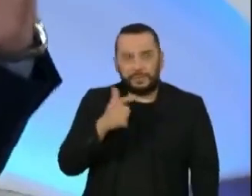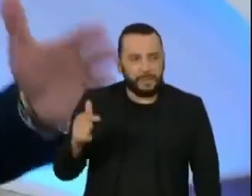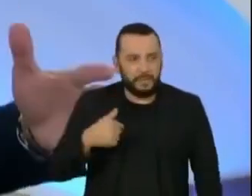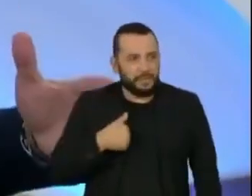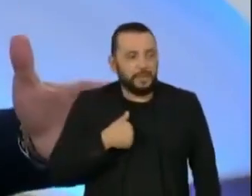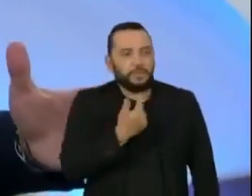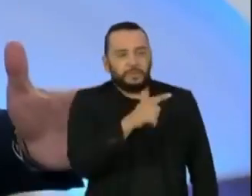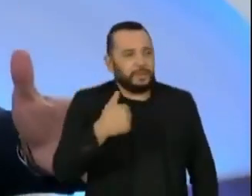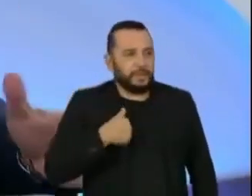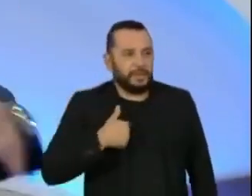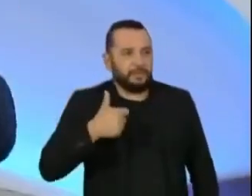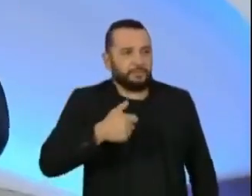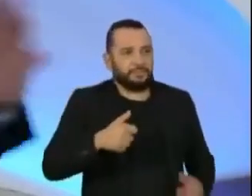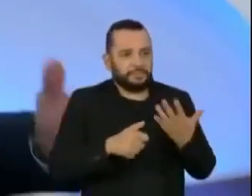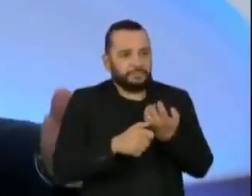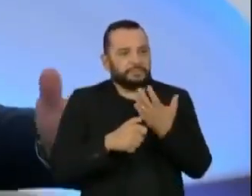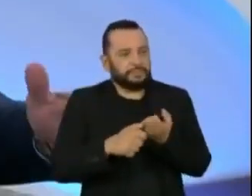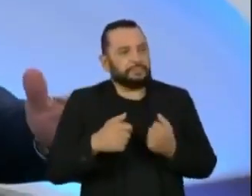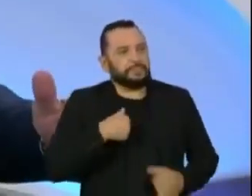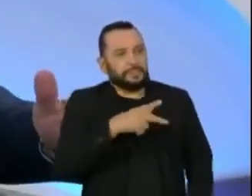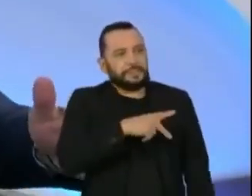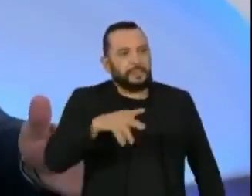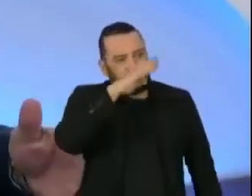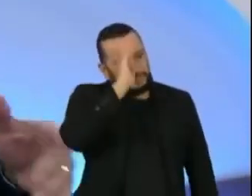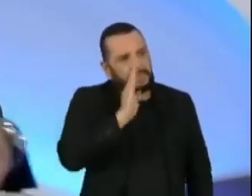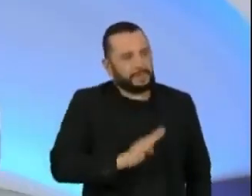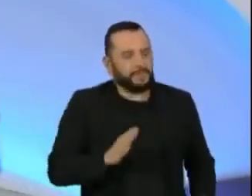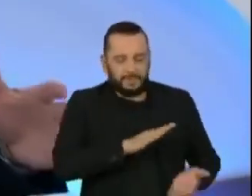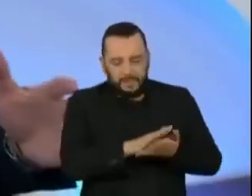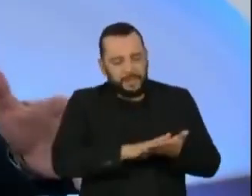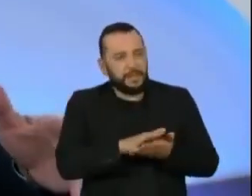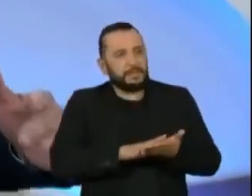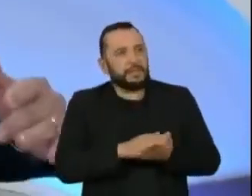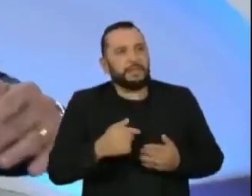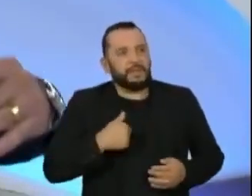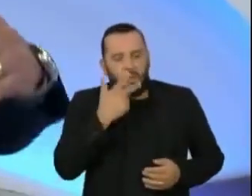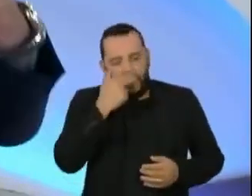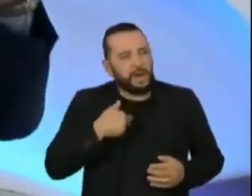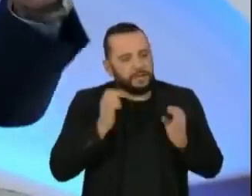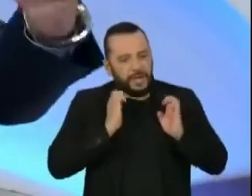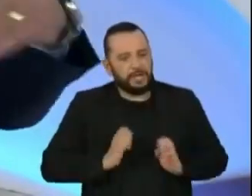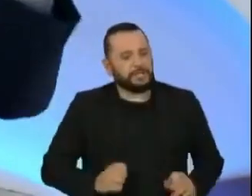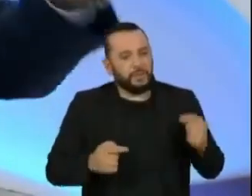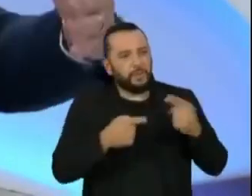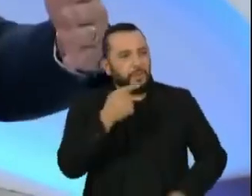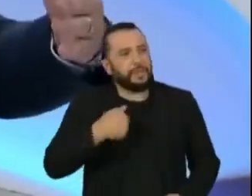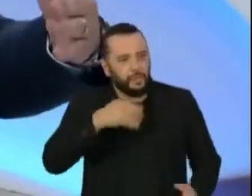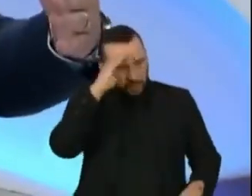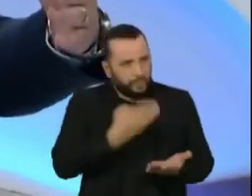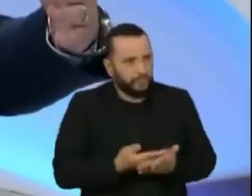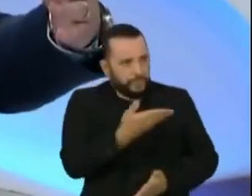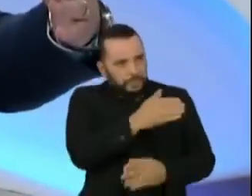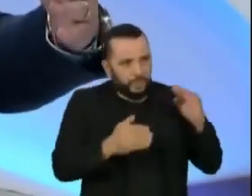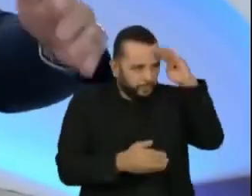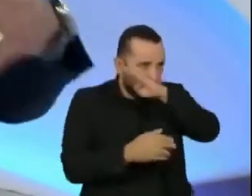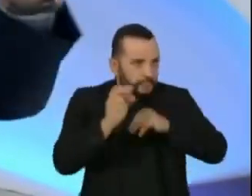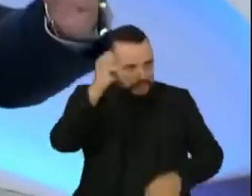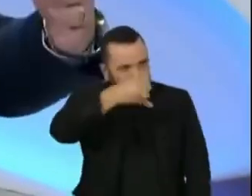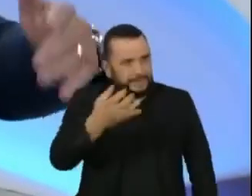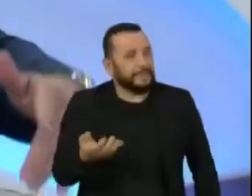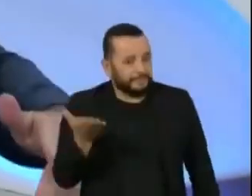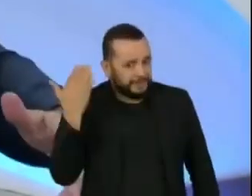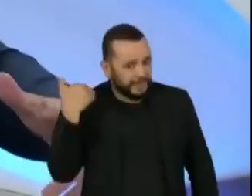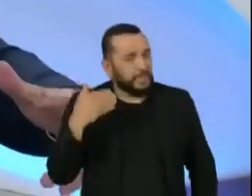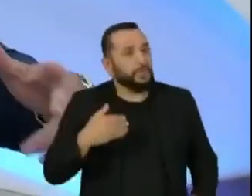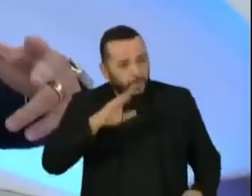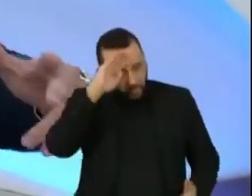eu não gravaria um presidente da República por 1 milhão de motivos. Primeiro que eu acho antiético e naquele momento eu confiava nele, tanto confiava nele, volto a